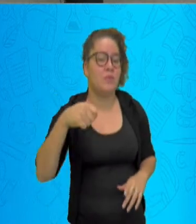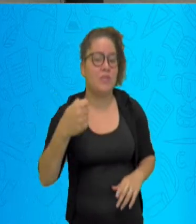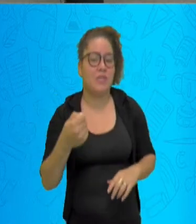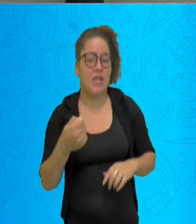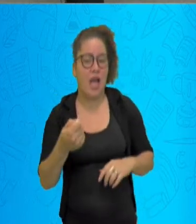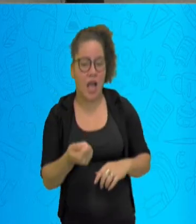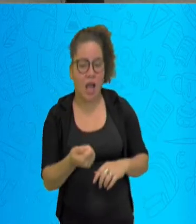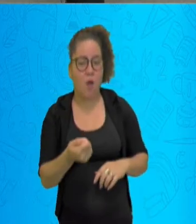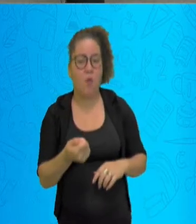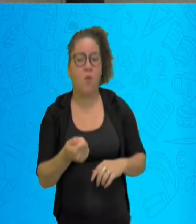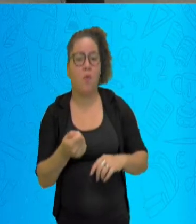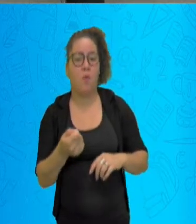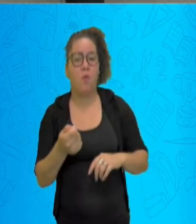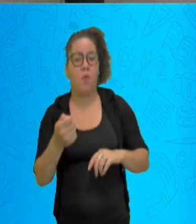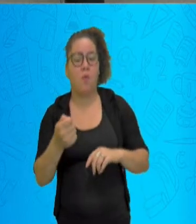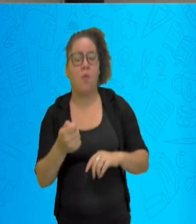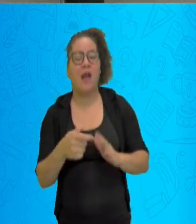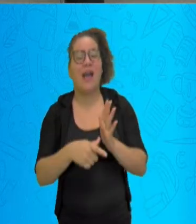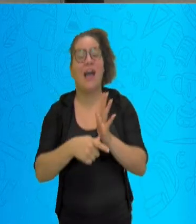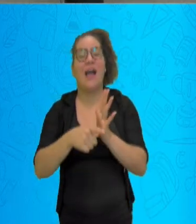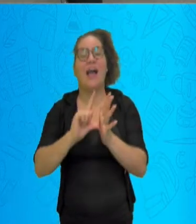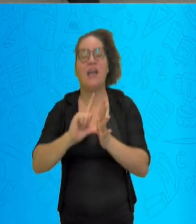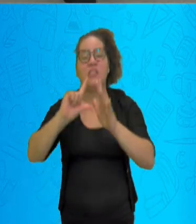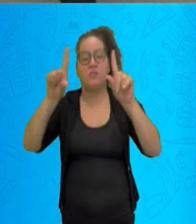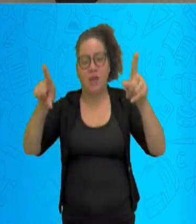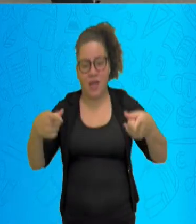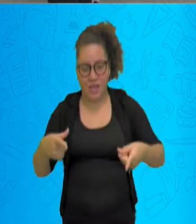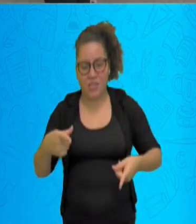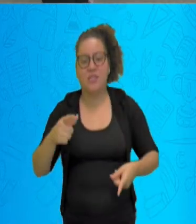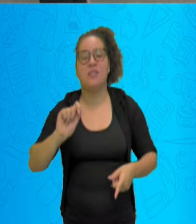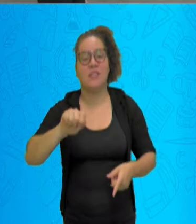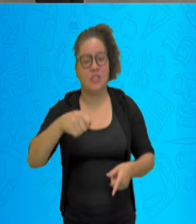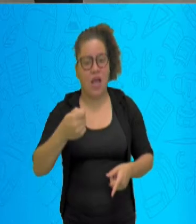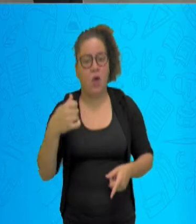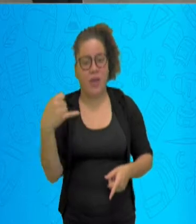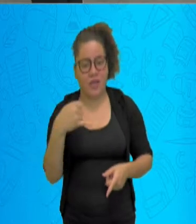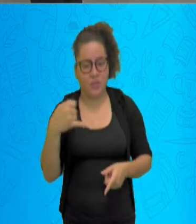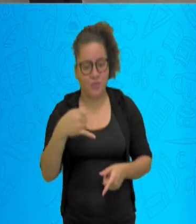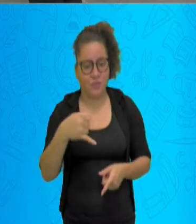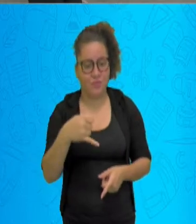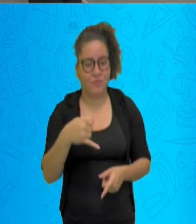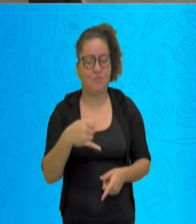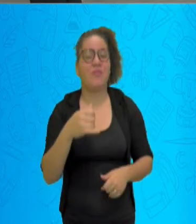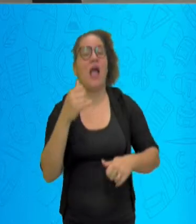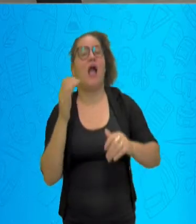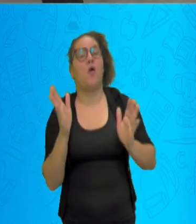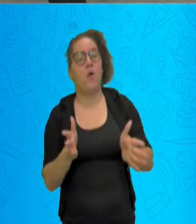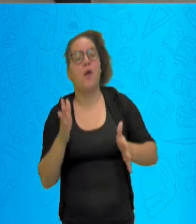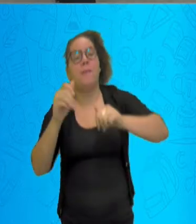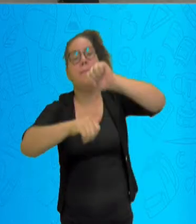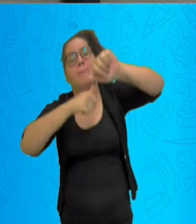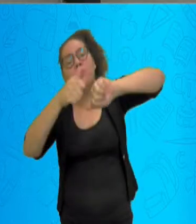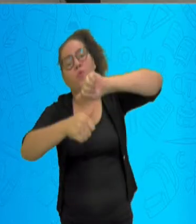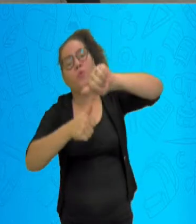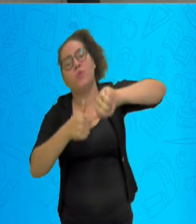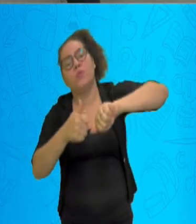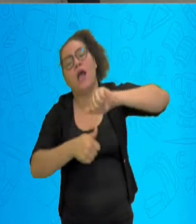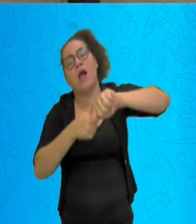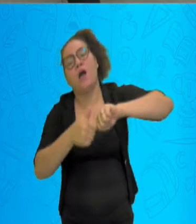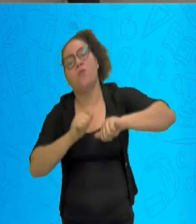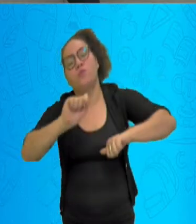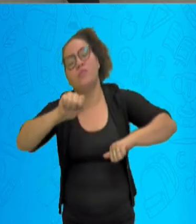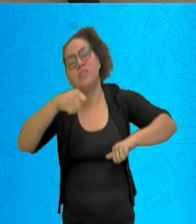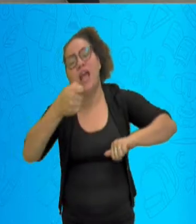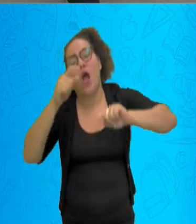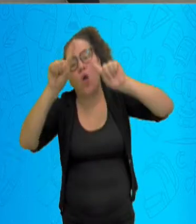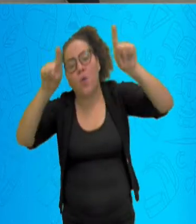está antes do parêntese aqui, olha. Ele não é negativo, então ele vai mudar o sinal aqui, olha,